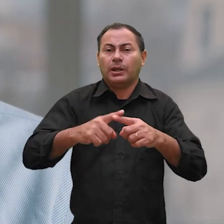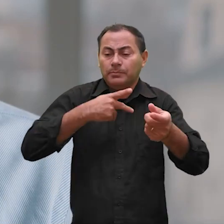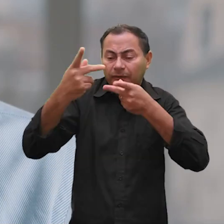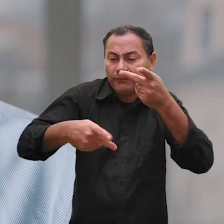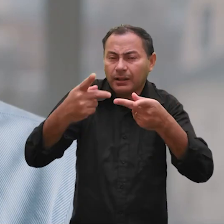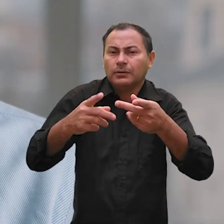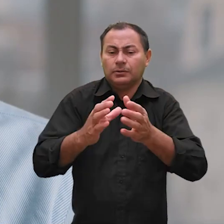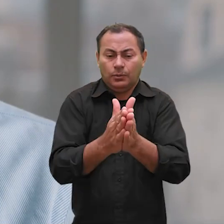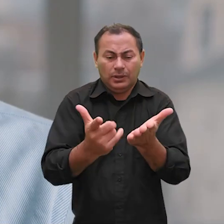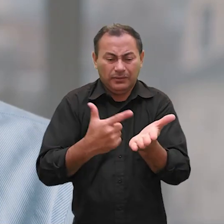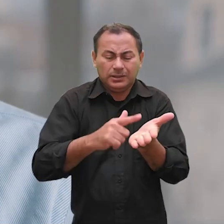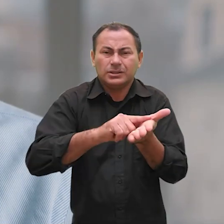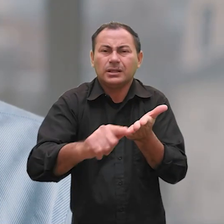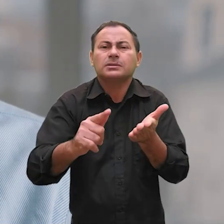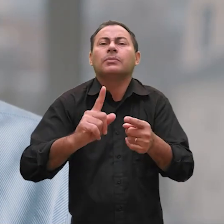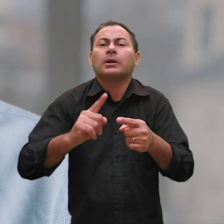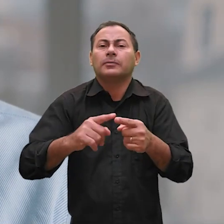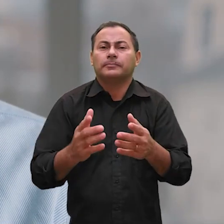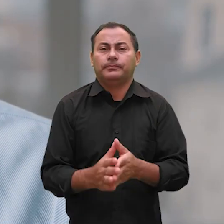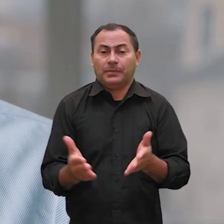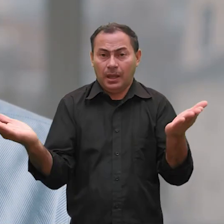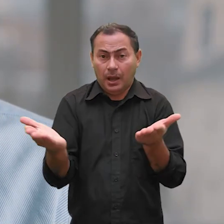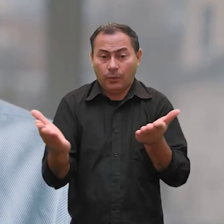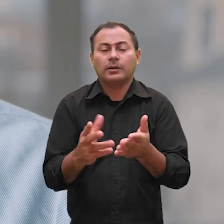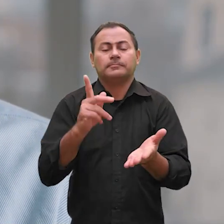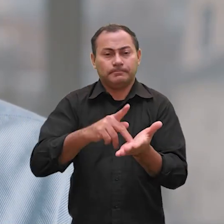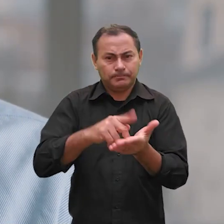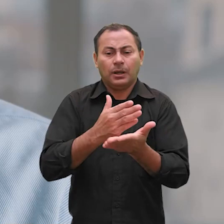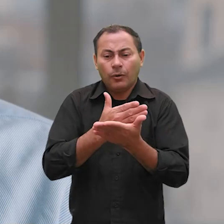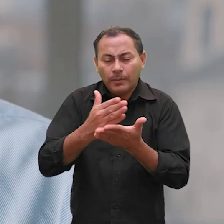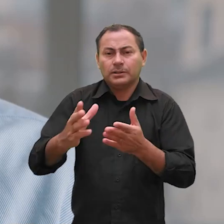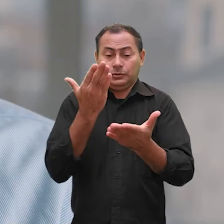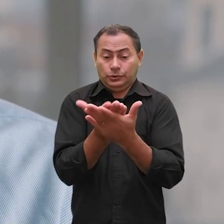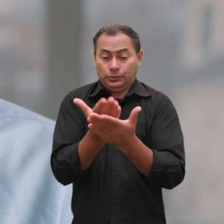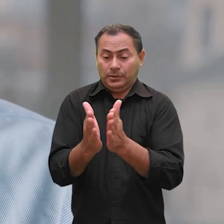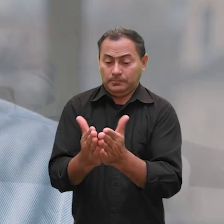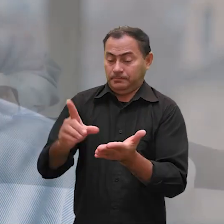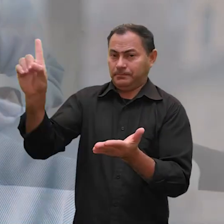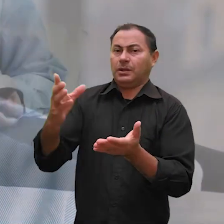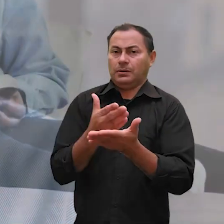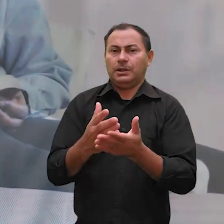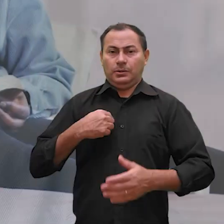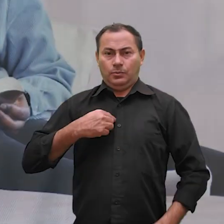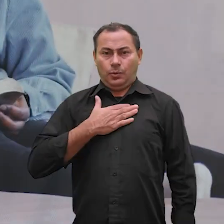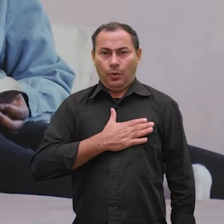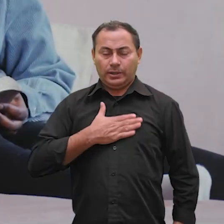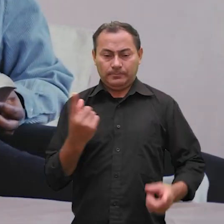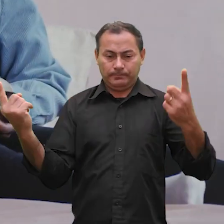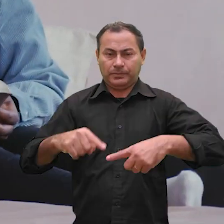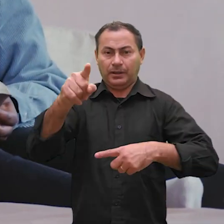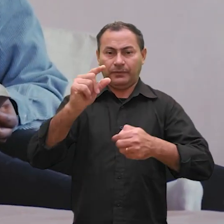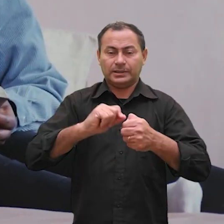Por que Ele me falou sobre isso no livro de Gênesis? Agora estamos realmente começando o nosso estudo da Bíblia. Eu gostaria